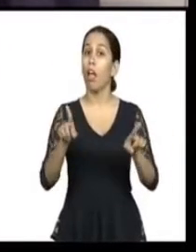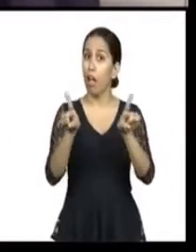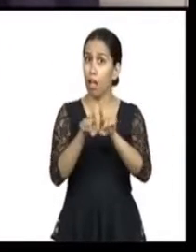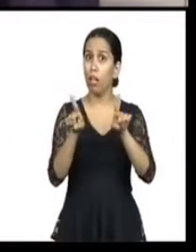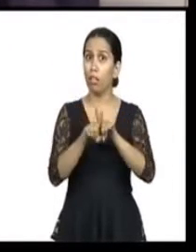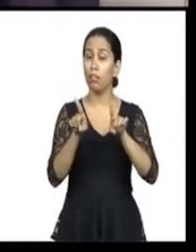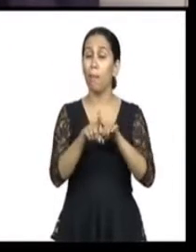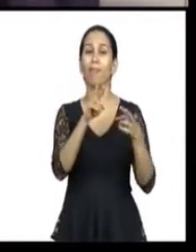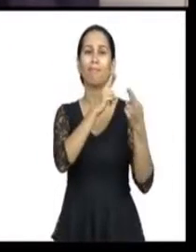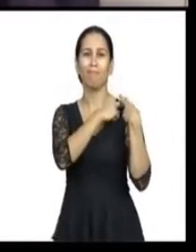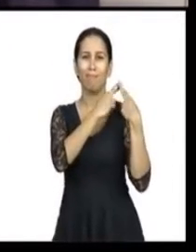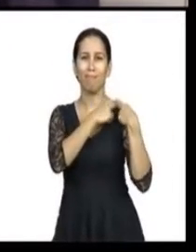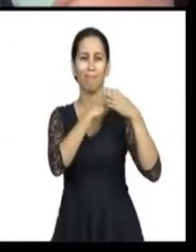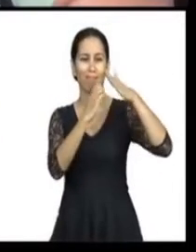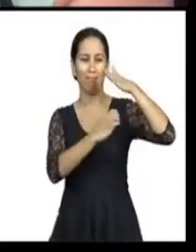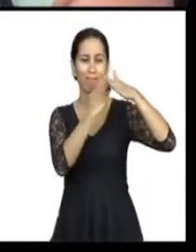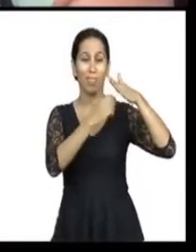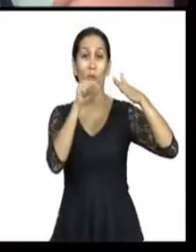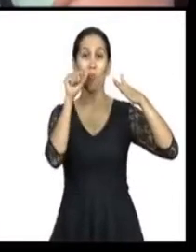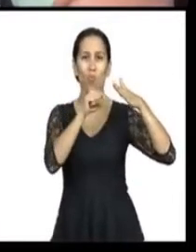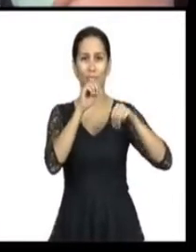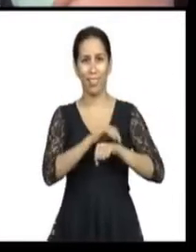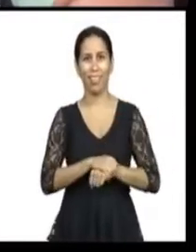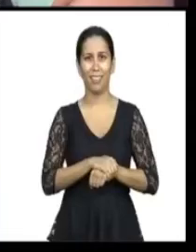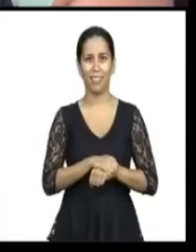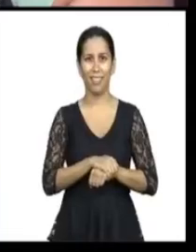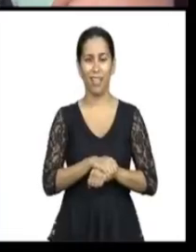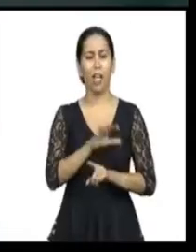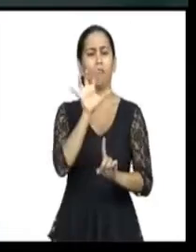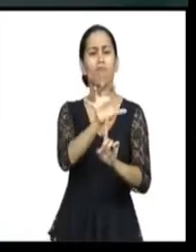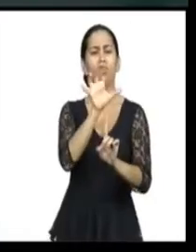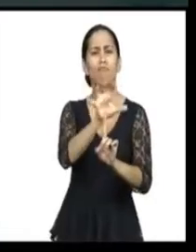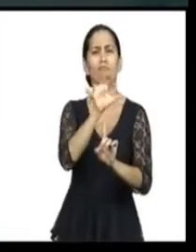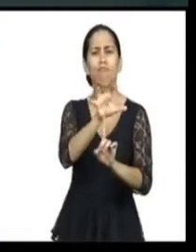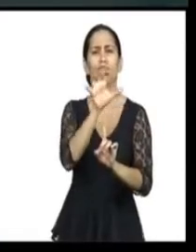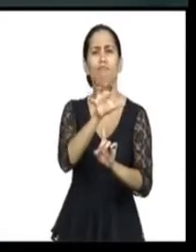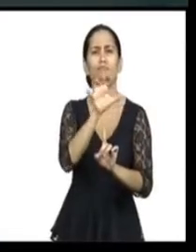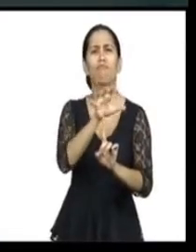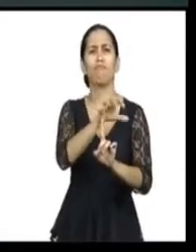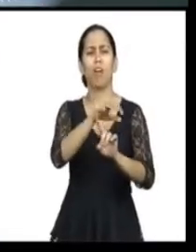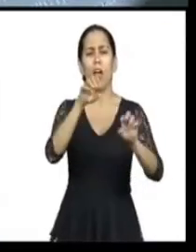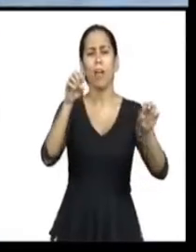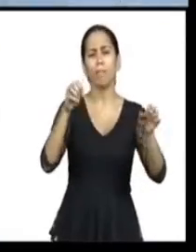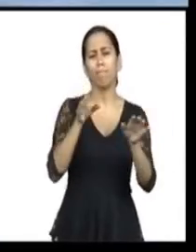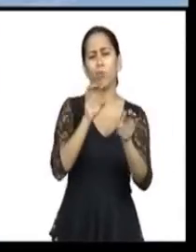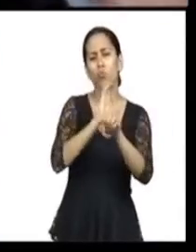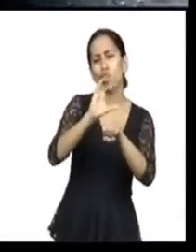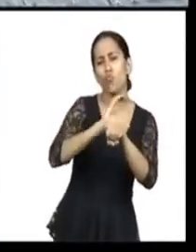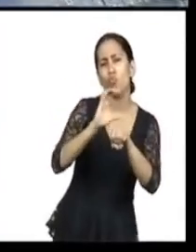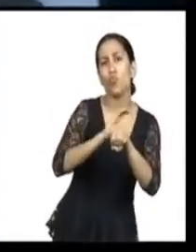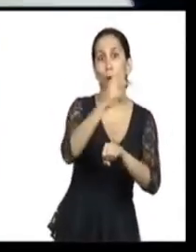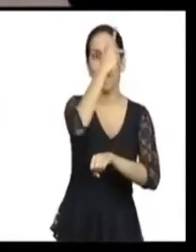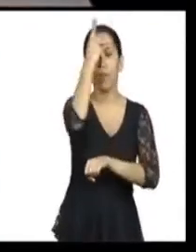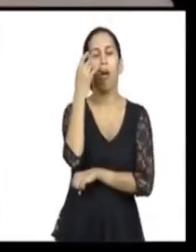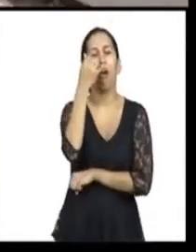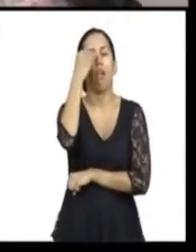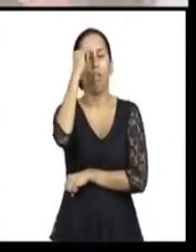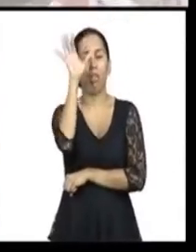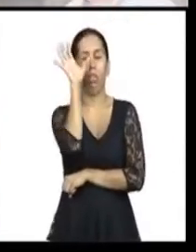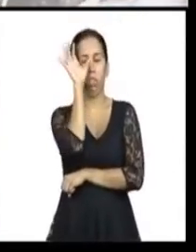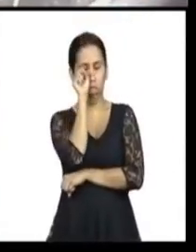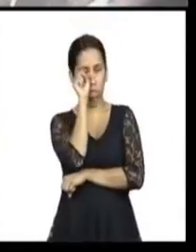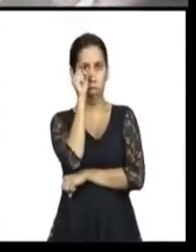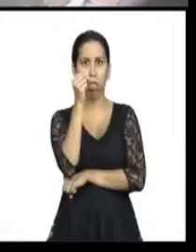da empresa investir em ações preventivas, como evitar que os operadores durmam durante o trabalho, um fator grave de